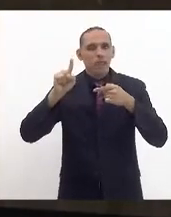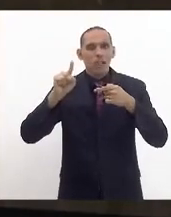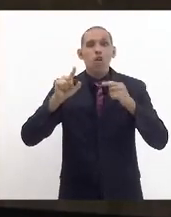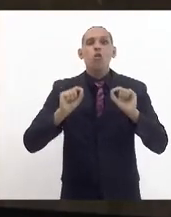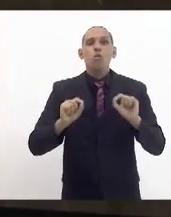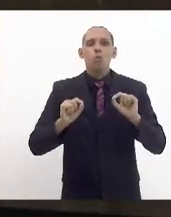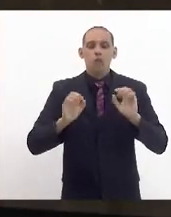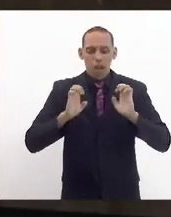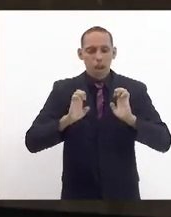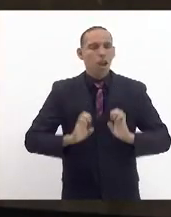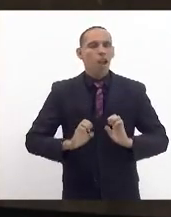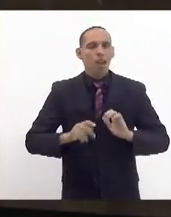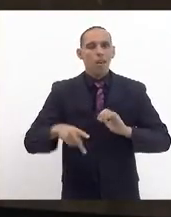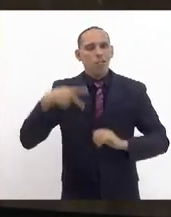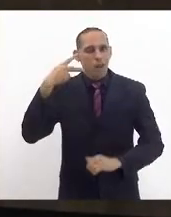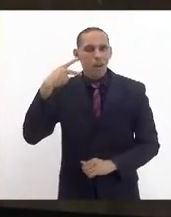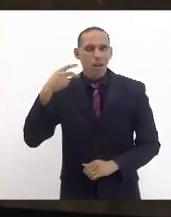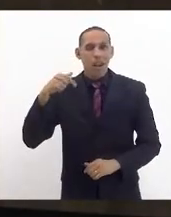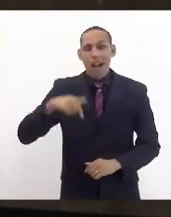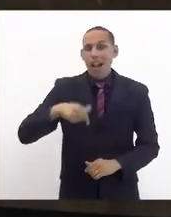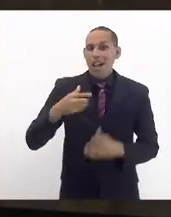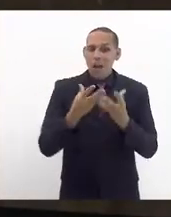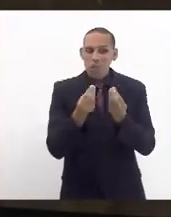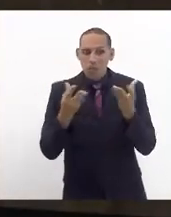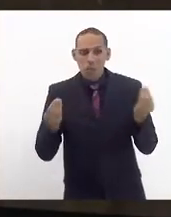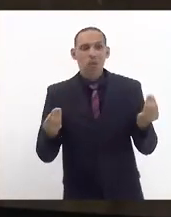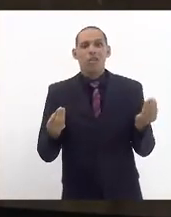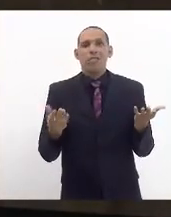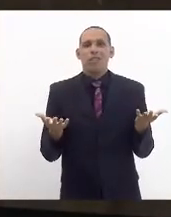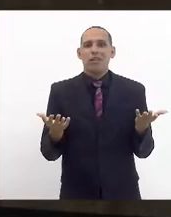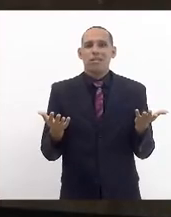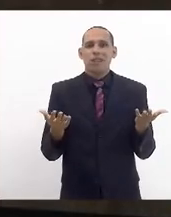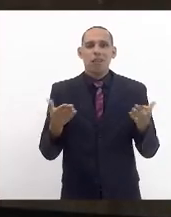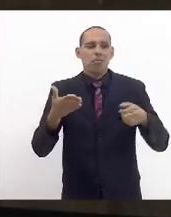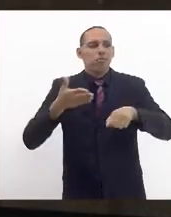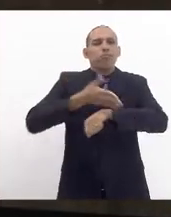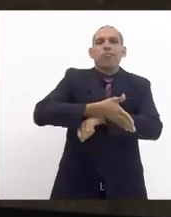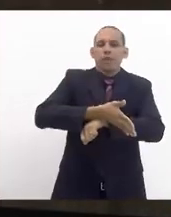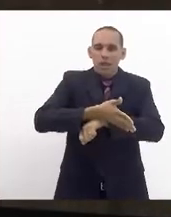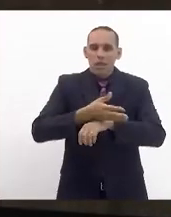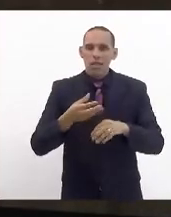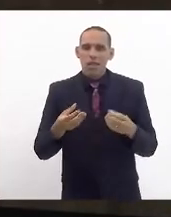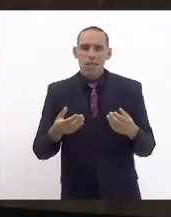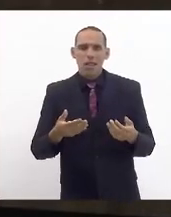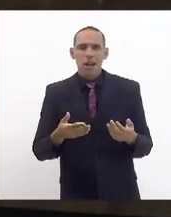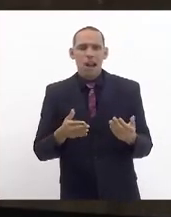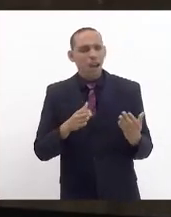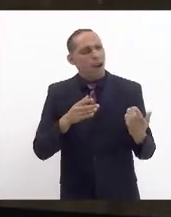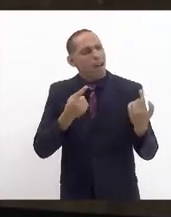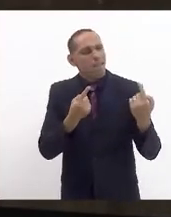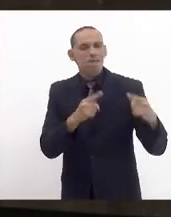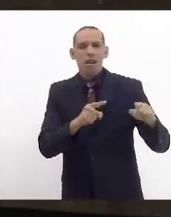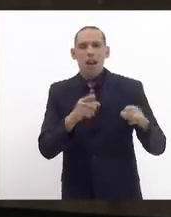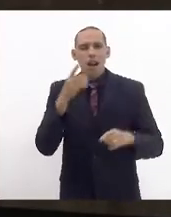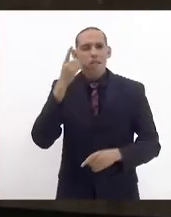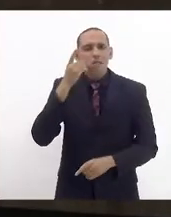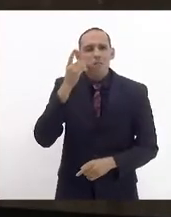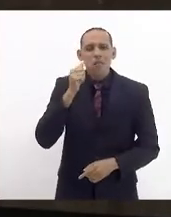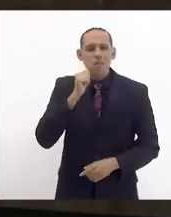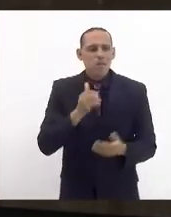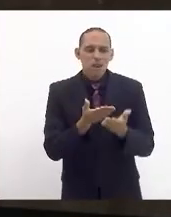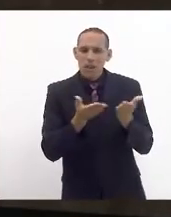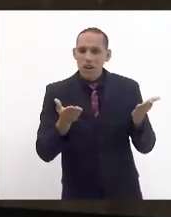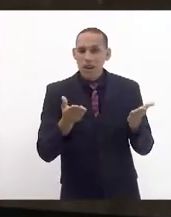decoro parlamentar que muitos deputados aqui valentões se sobressaem para partir para cima de deputadas. Deputadas